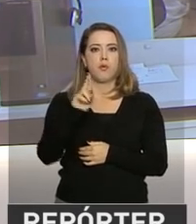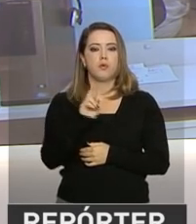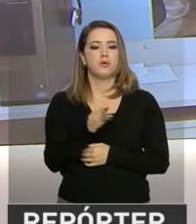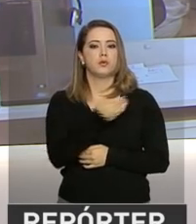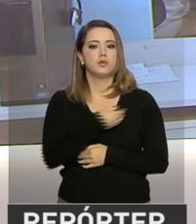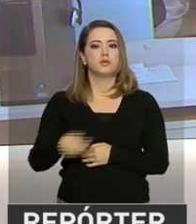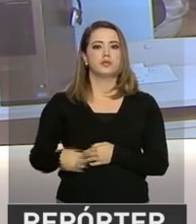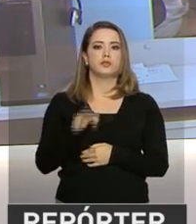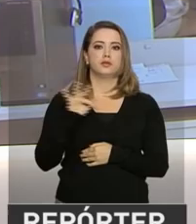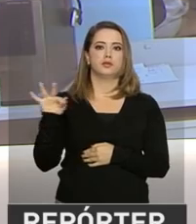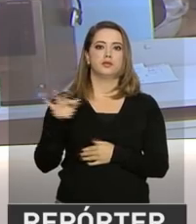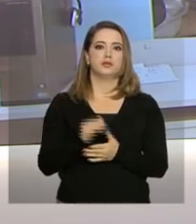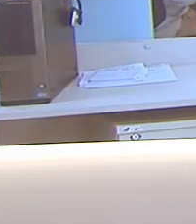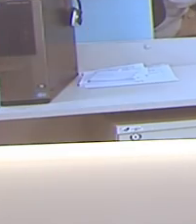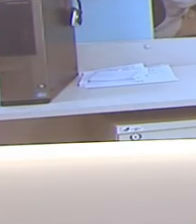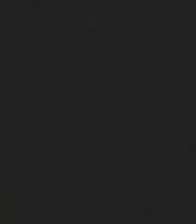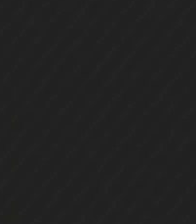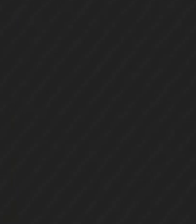Federal